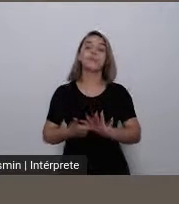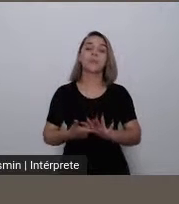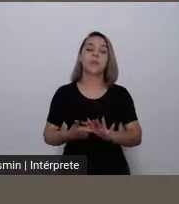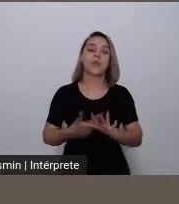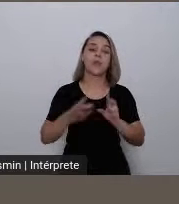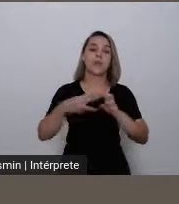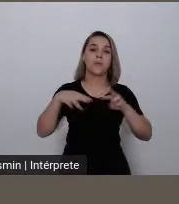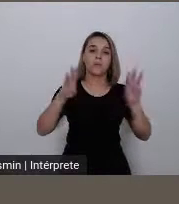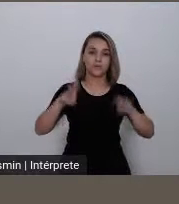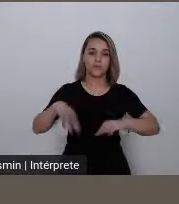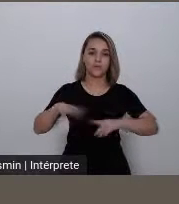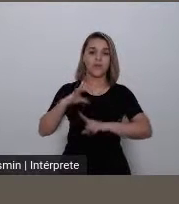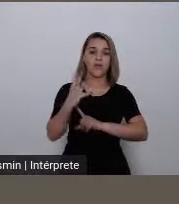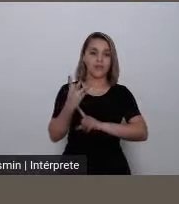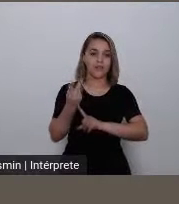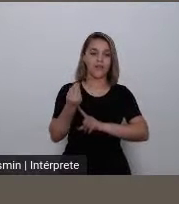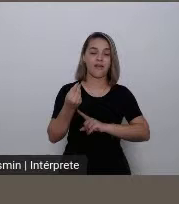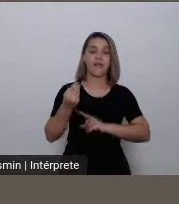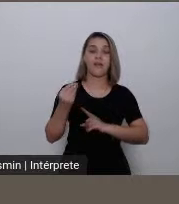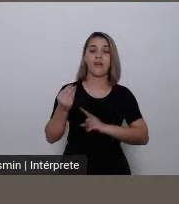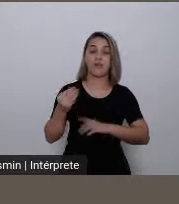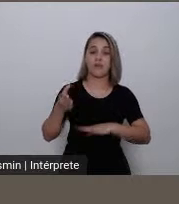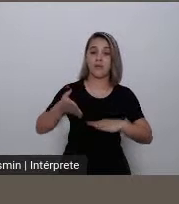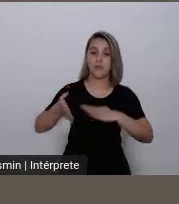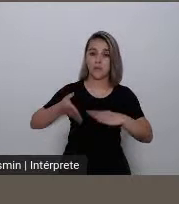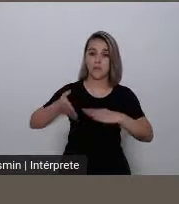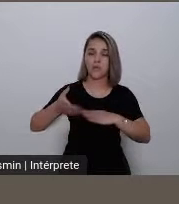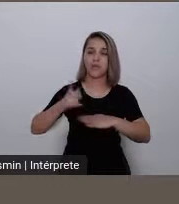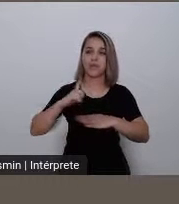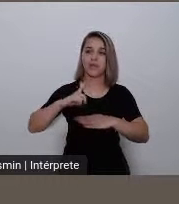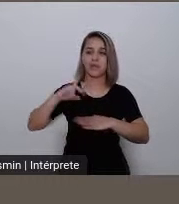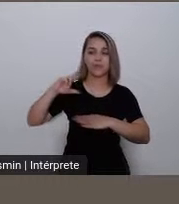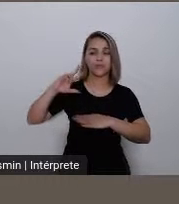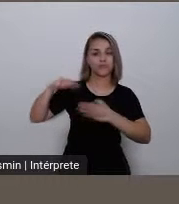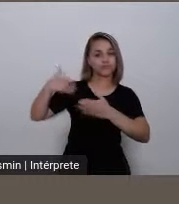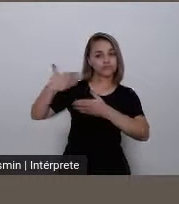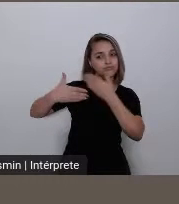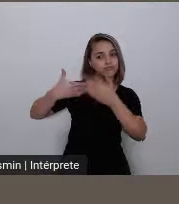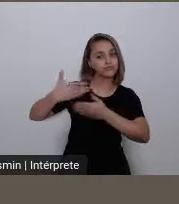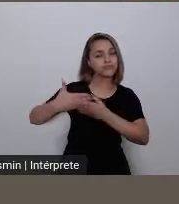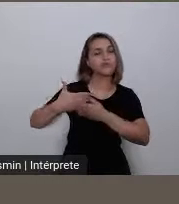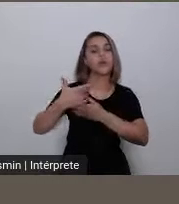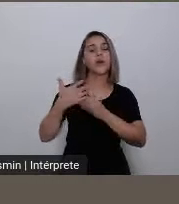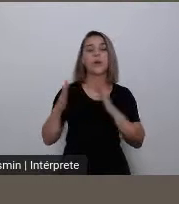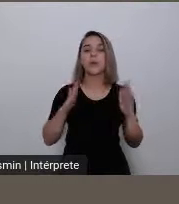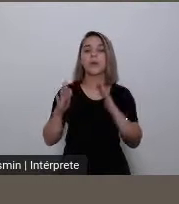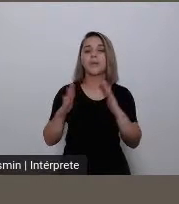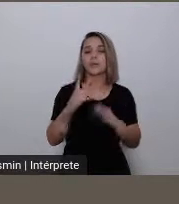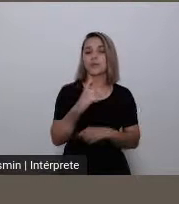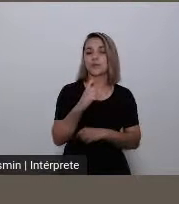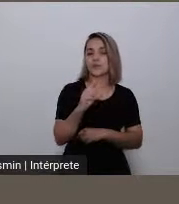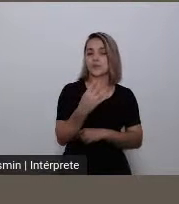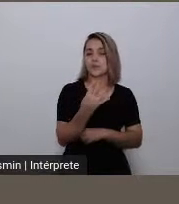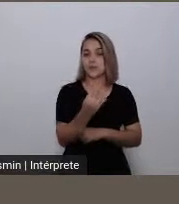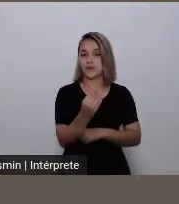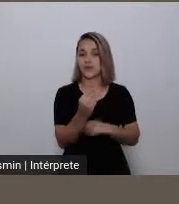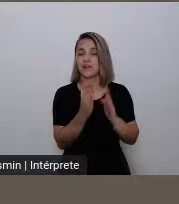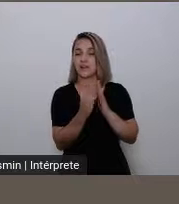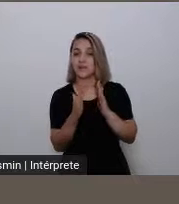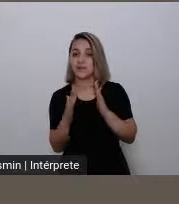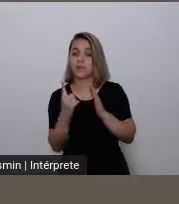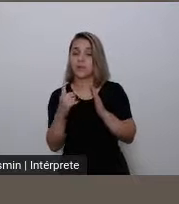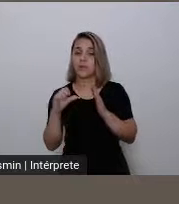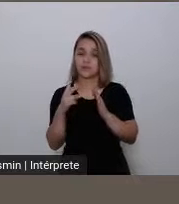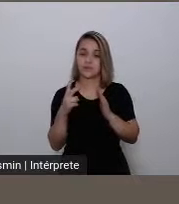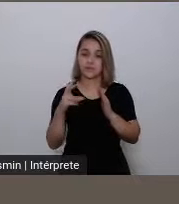cuja trajetória aponta tanto para o panorama anterior das artes visuais do Brasil nas décadas de 40 e 50, momentos de desdobramento de novas iniciativas,